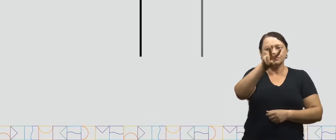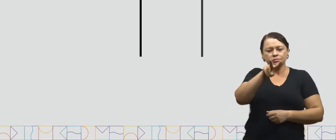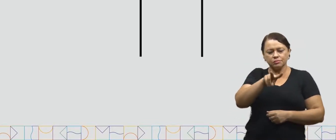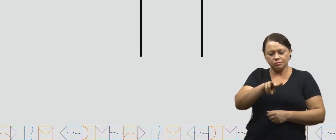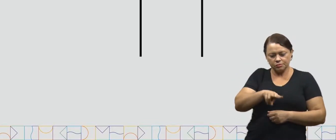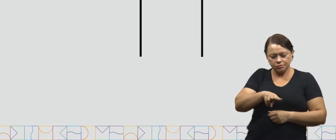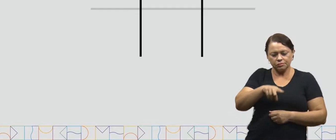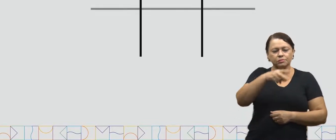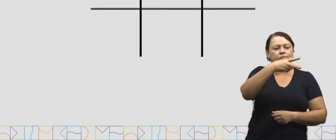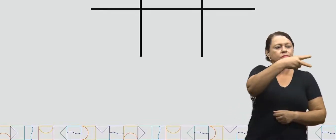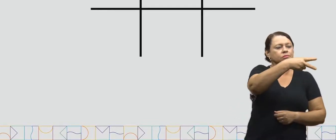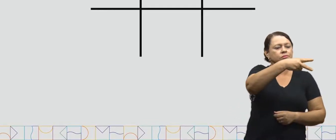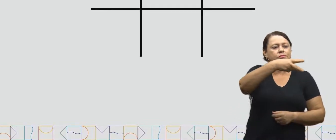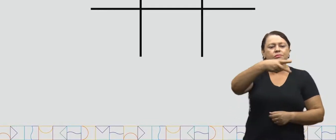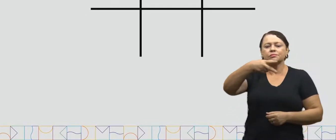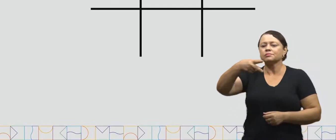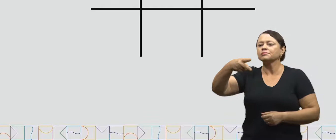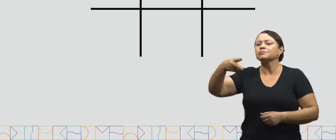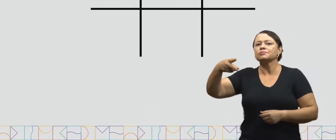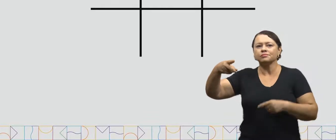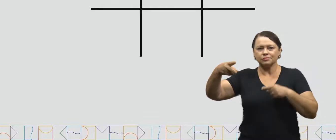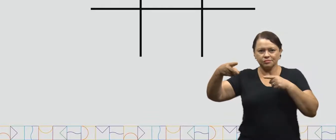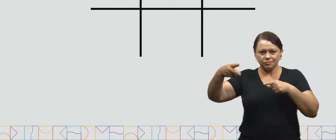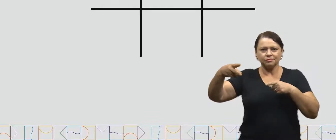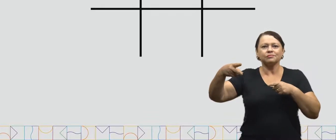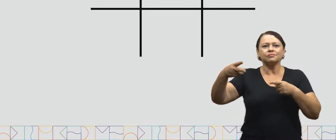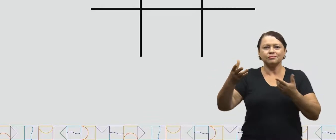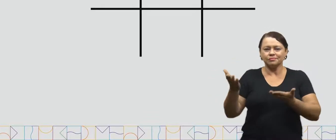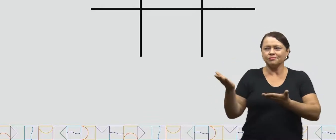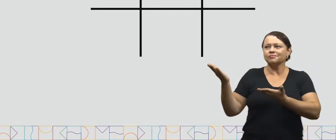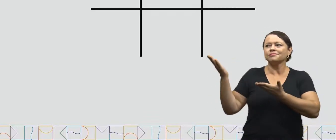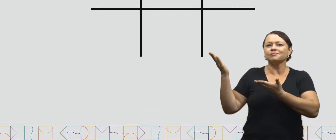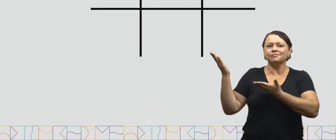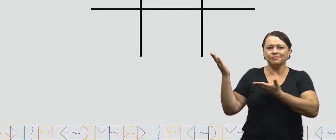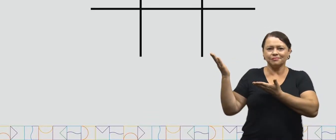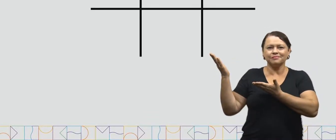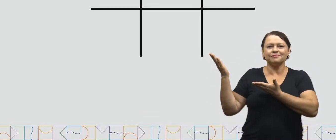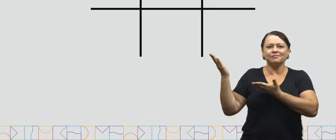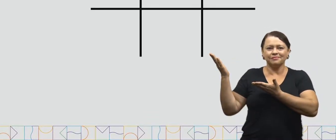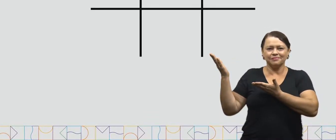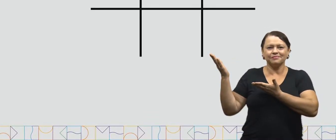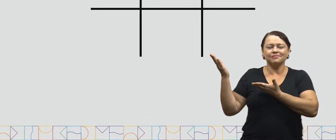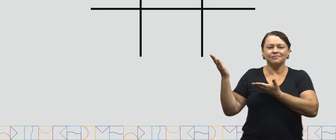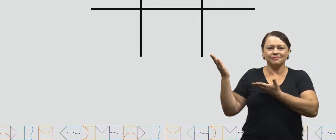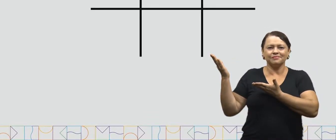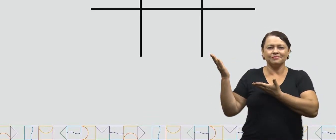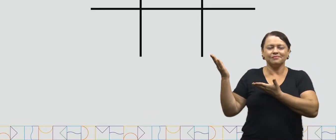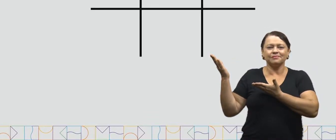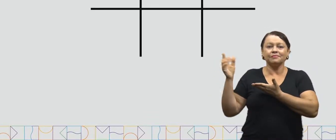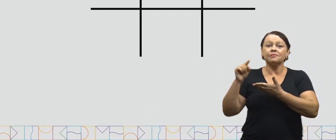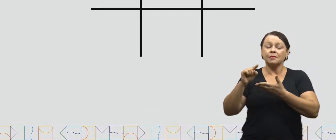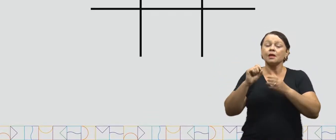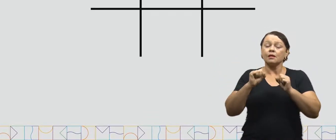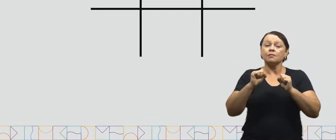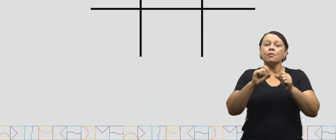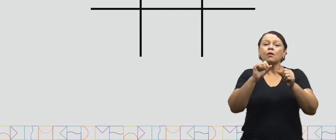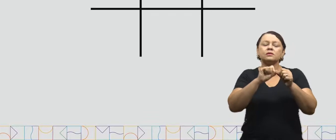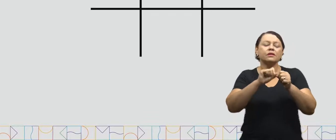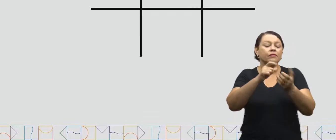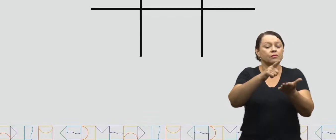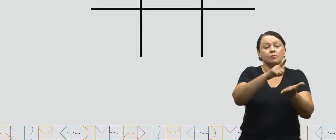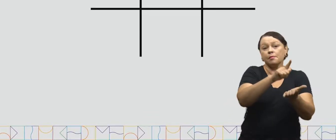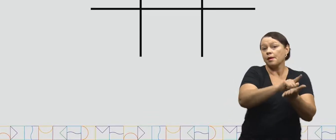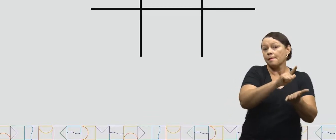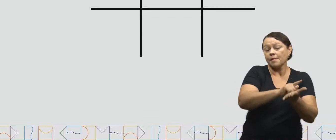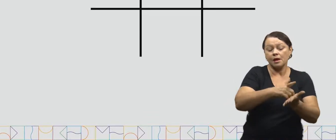colunas. 2 linhas na horizontal e 2 linhas na vertical. Esse tabuleiro pode ser feito em uma folha de papel,